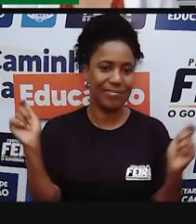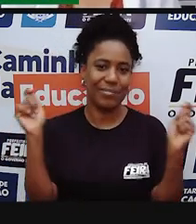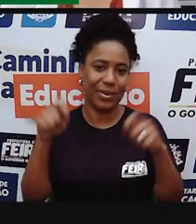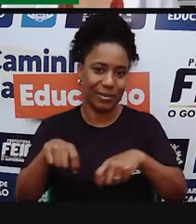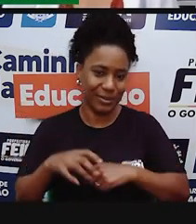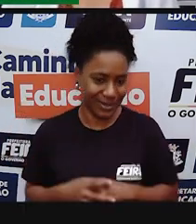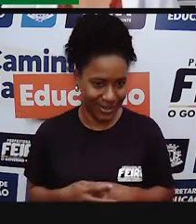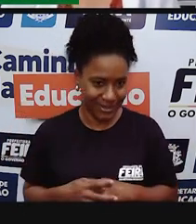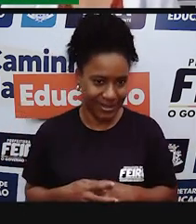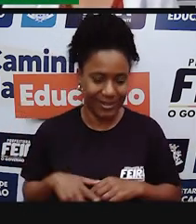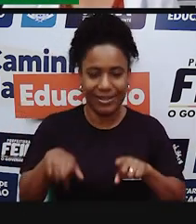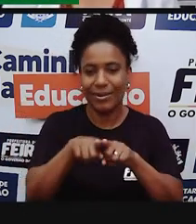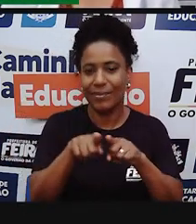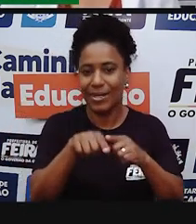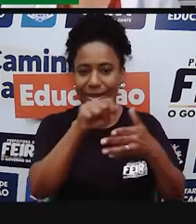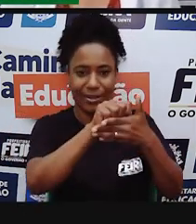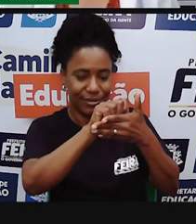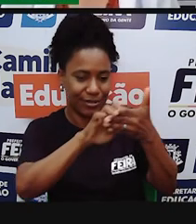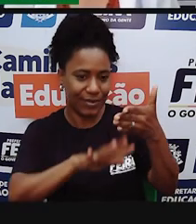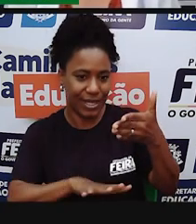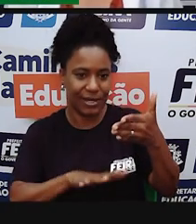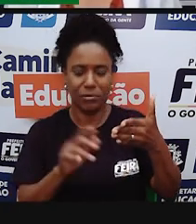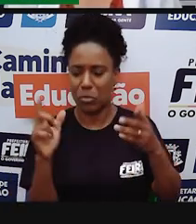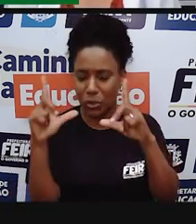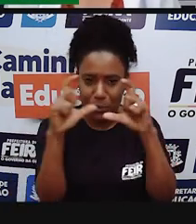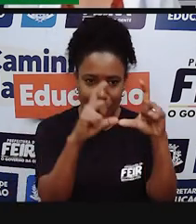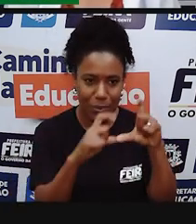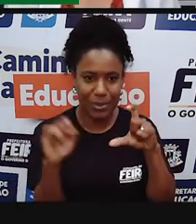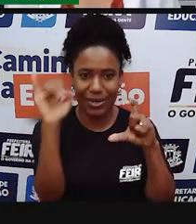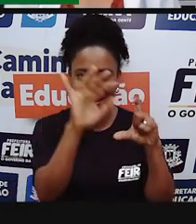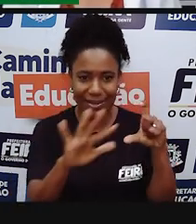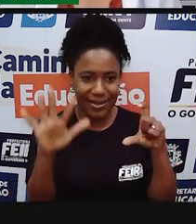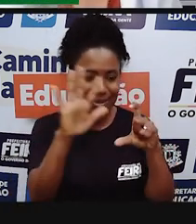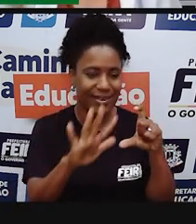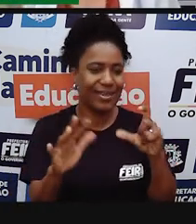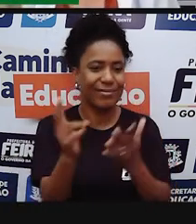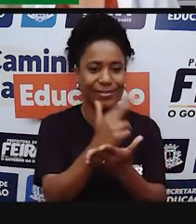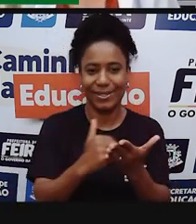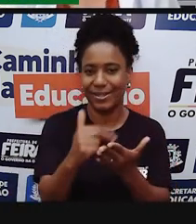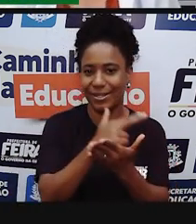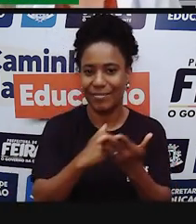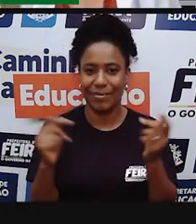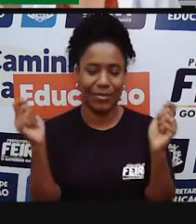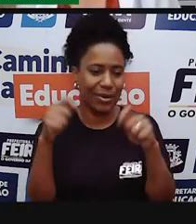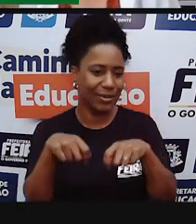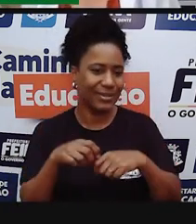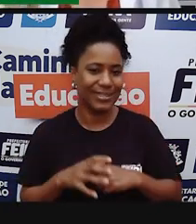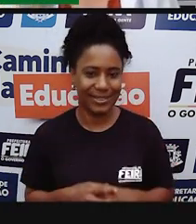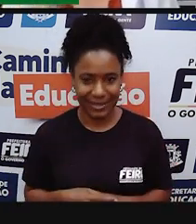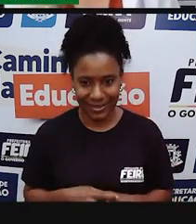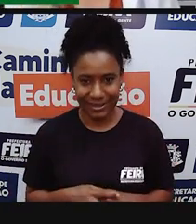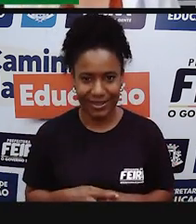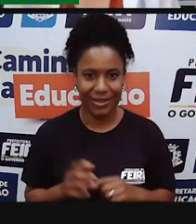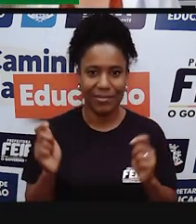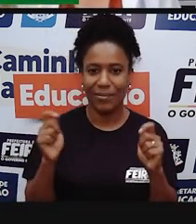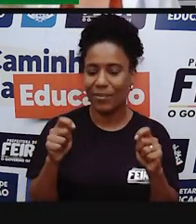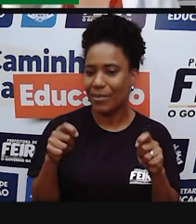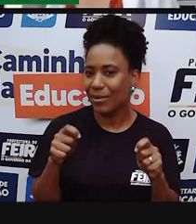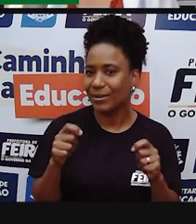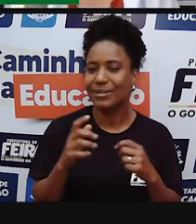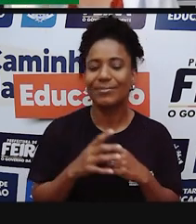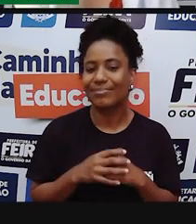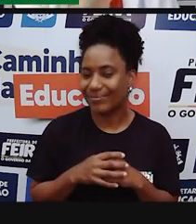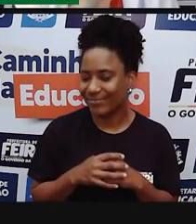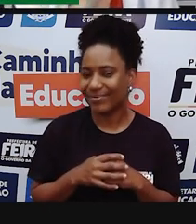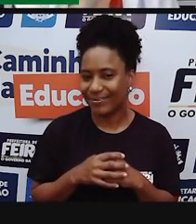lustre sua atividade com imagens fotos ou desenhos os parques Embu there's my sister